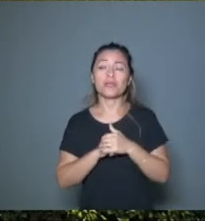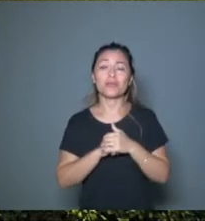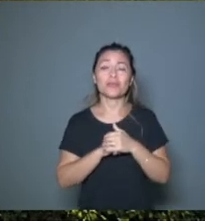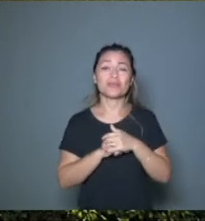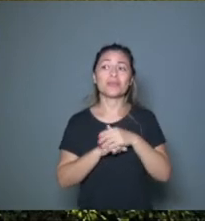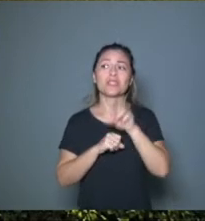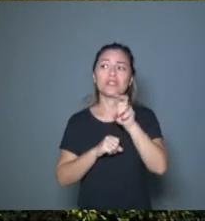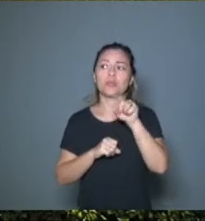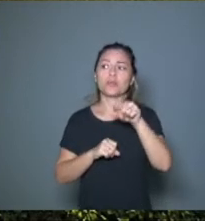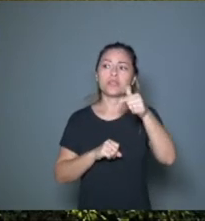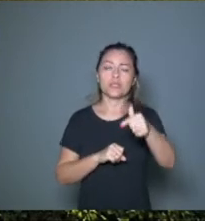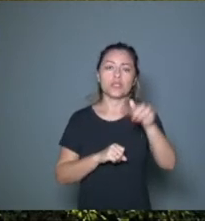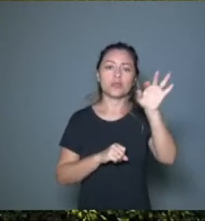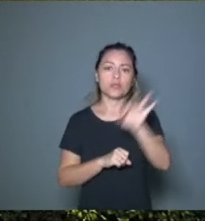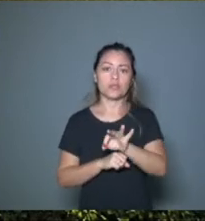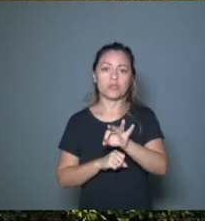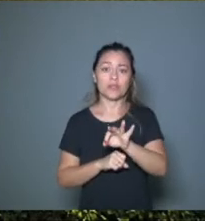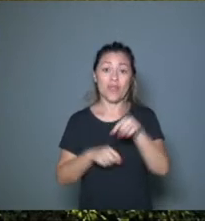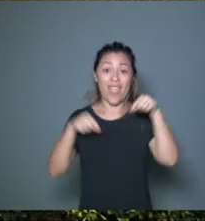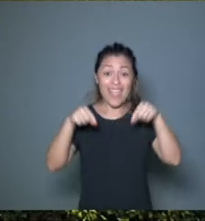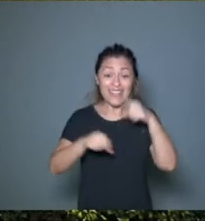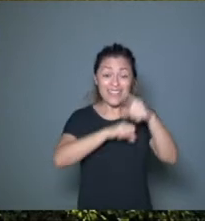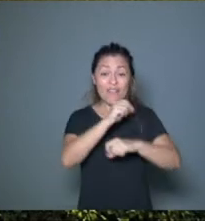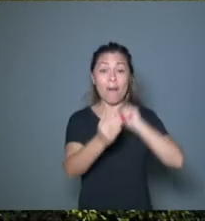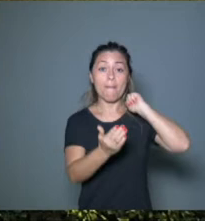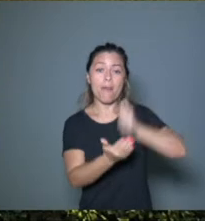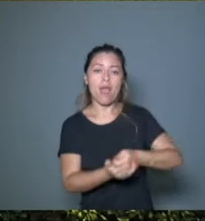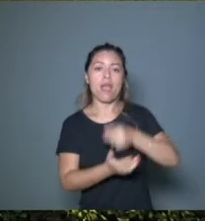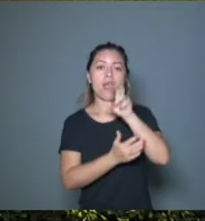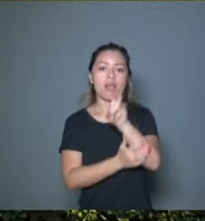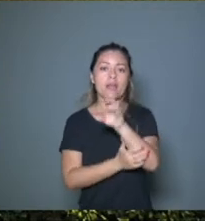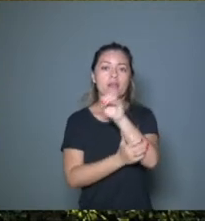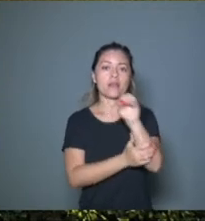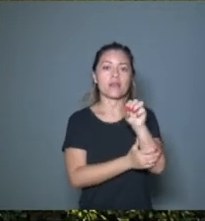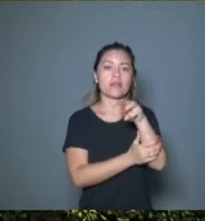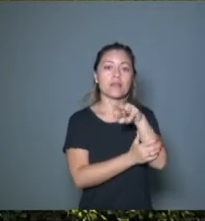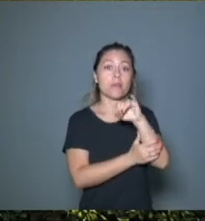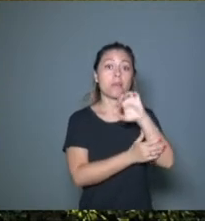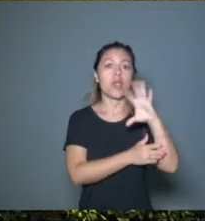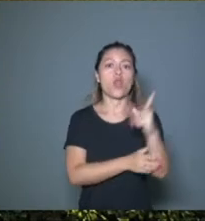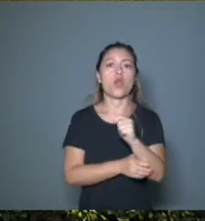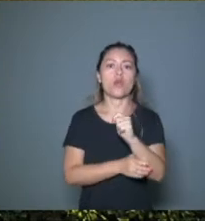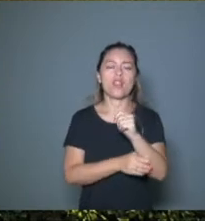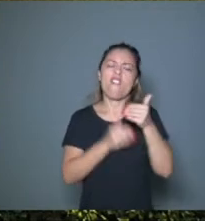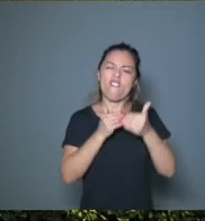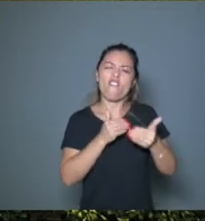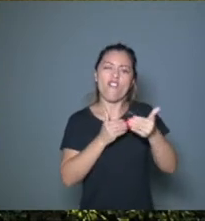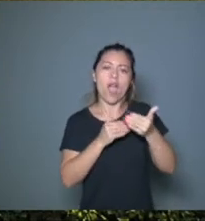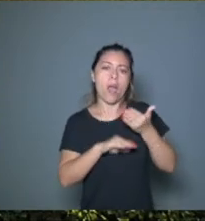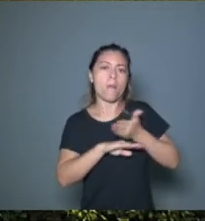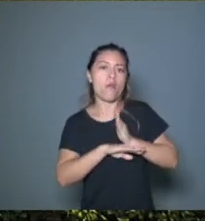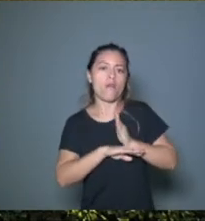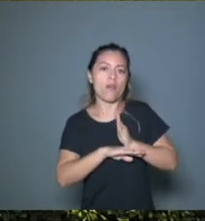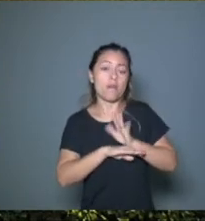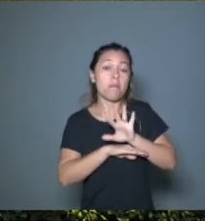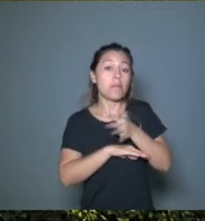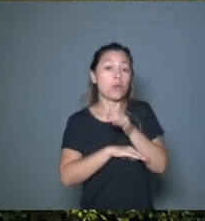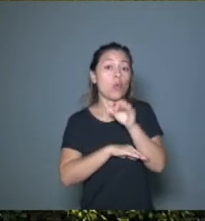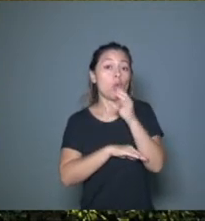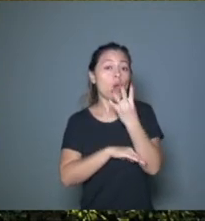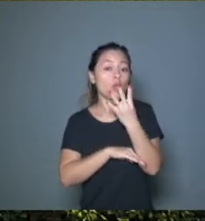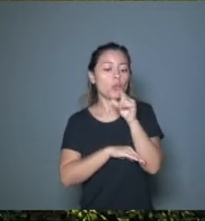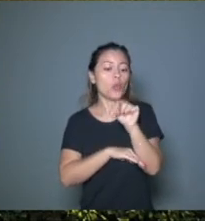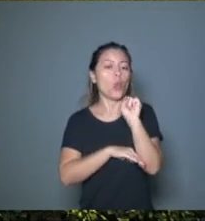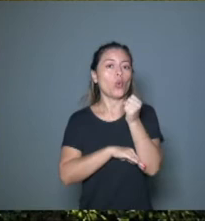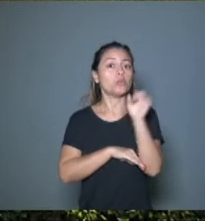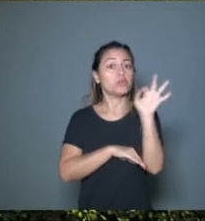ano especificamente, que nós vamos pagar 504 milhões, que ainda vai ser aprovado na Assembleia Geral, está beirando a 4,8% de